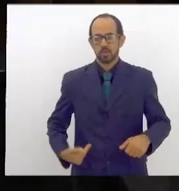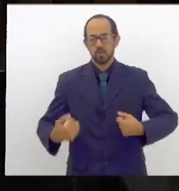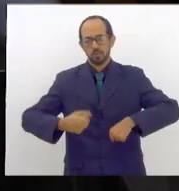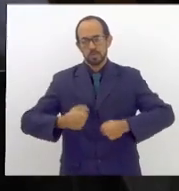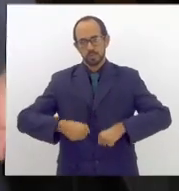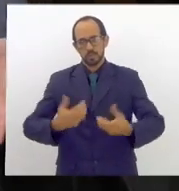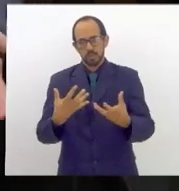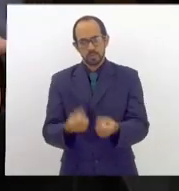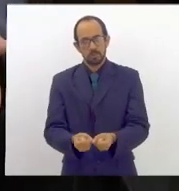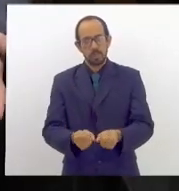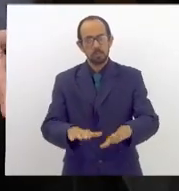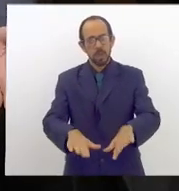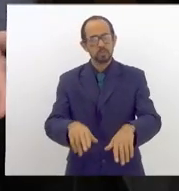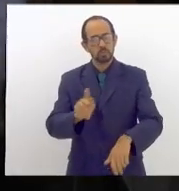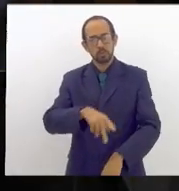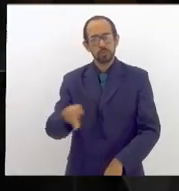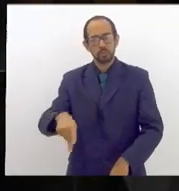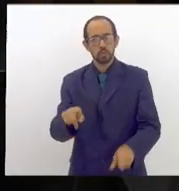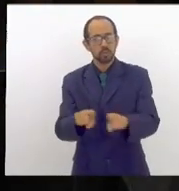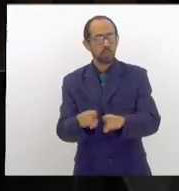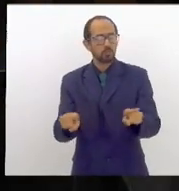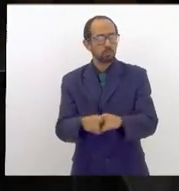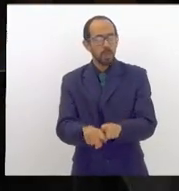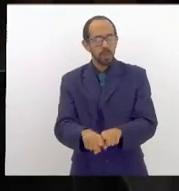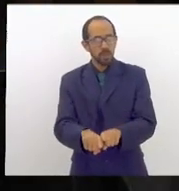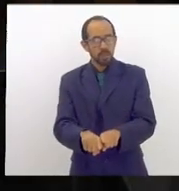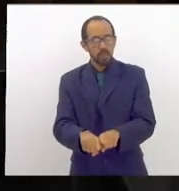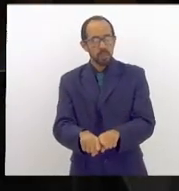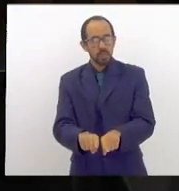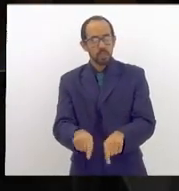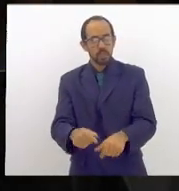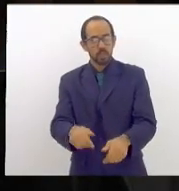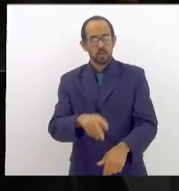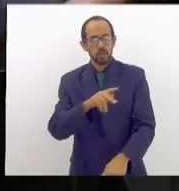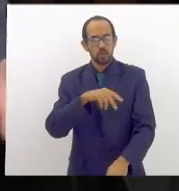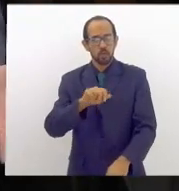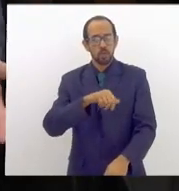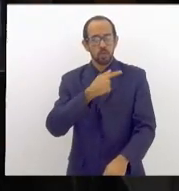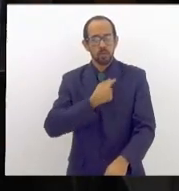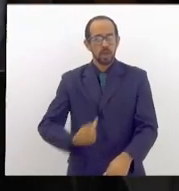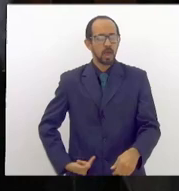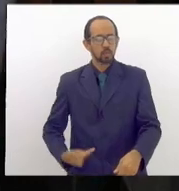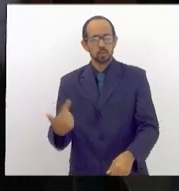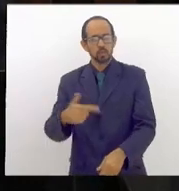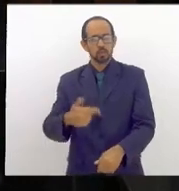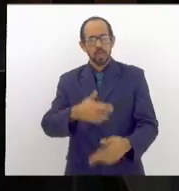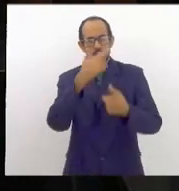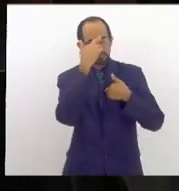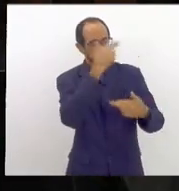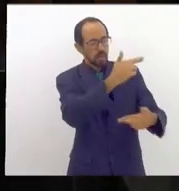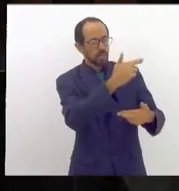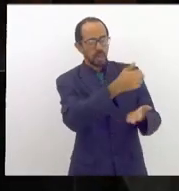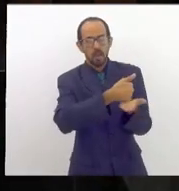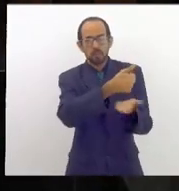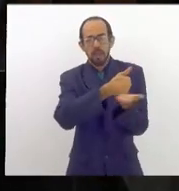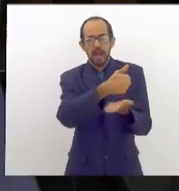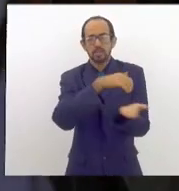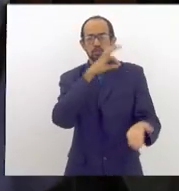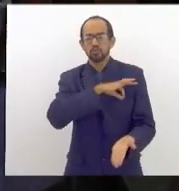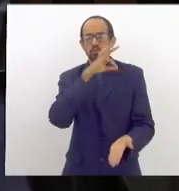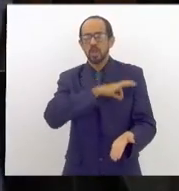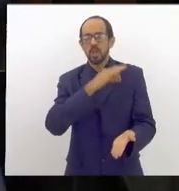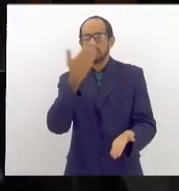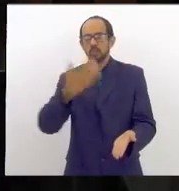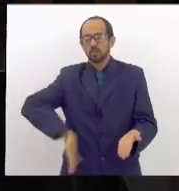o professor também tem e o governador tá desrespeitando o piso Nacional do magistério e não quis colocar na lei